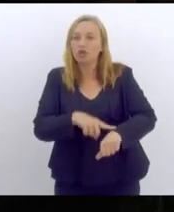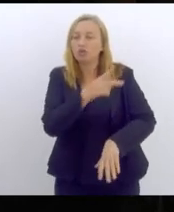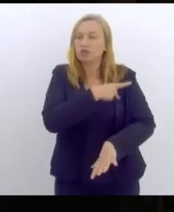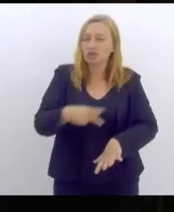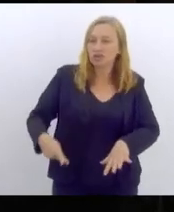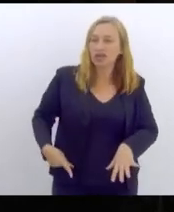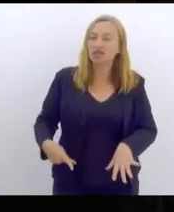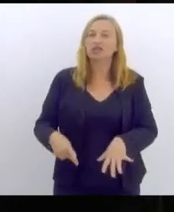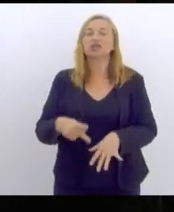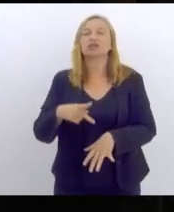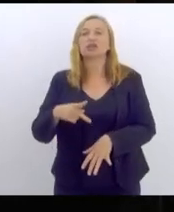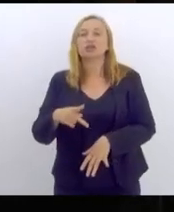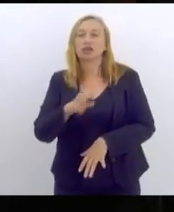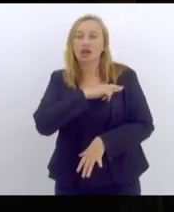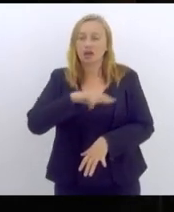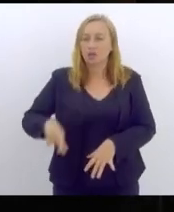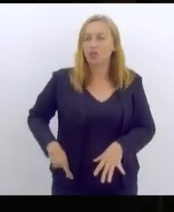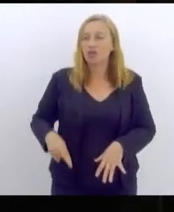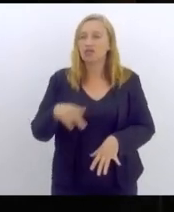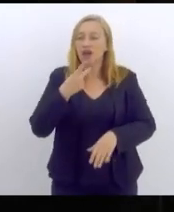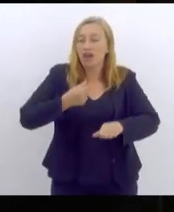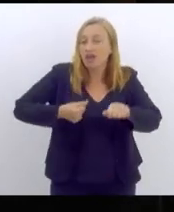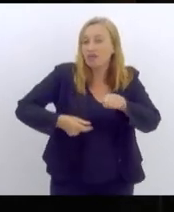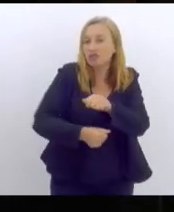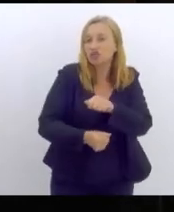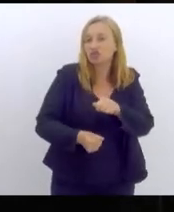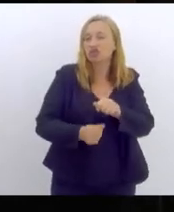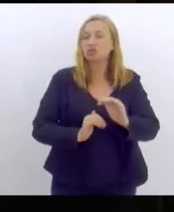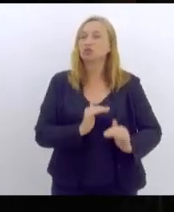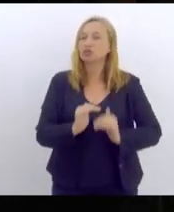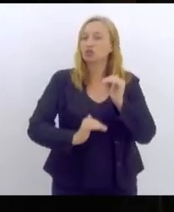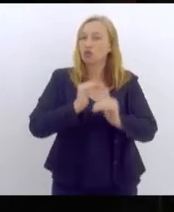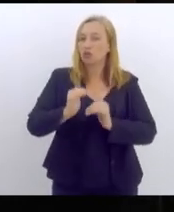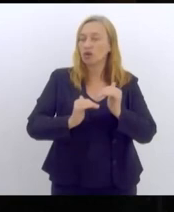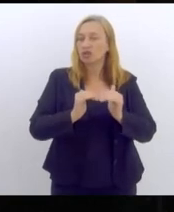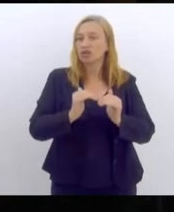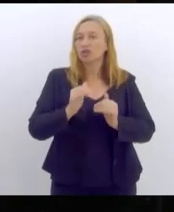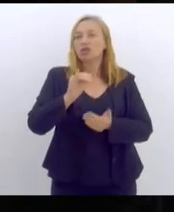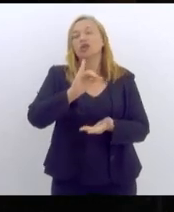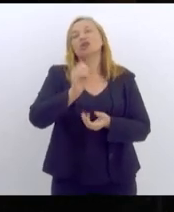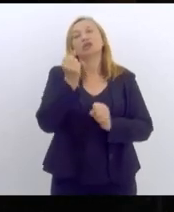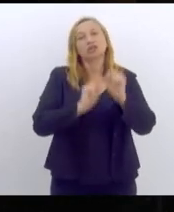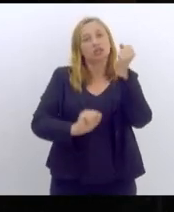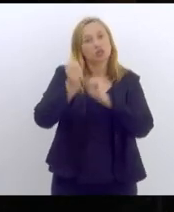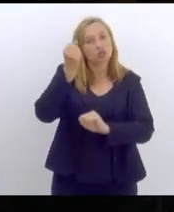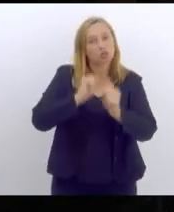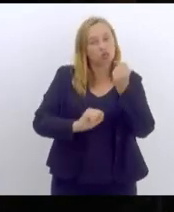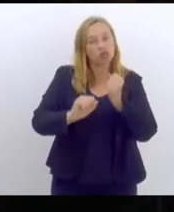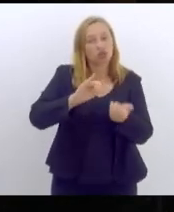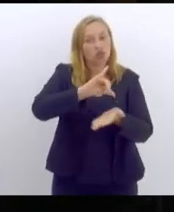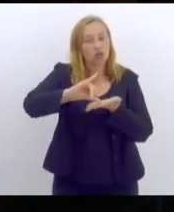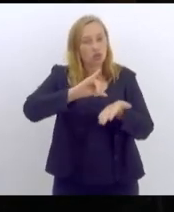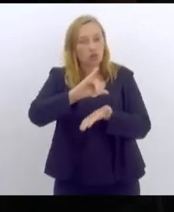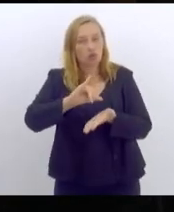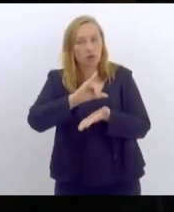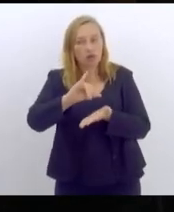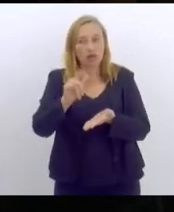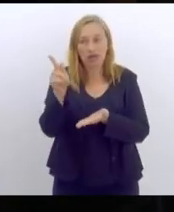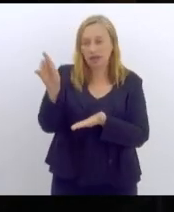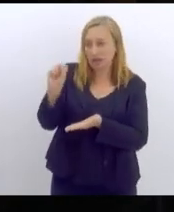vai investir no desenvolvimento dessa indústria de óleo e gás e indústria naval, ele ainda não